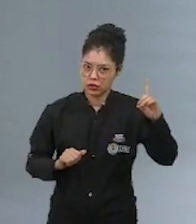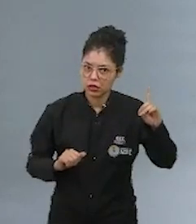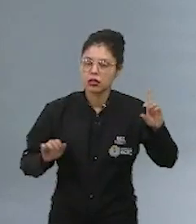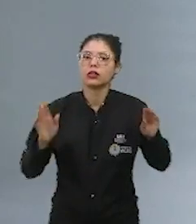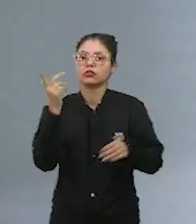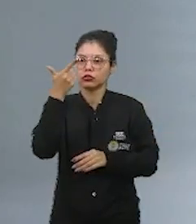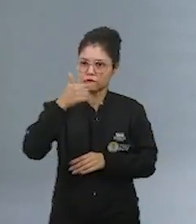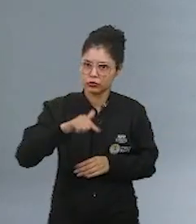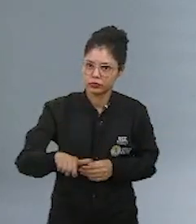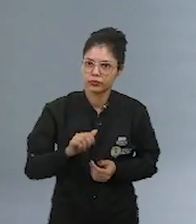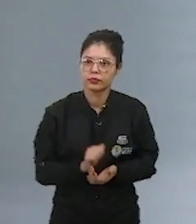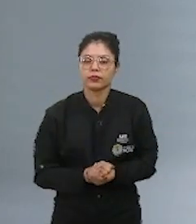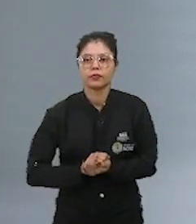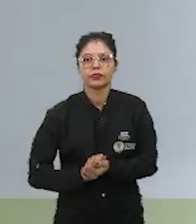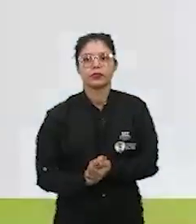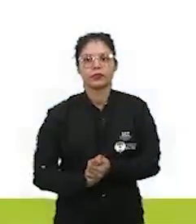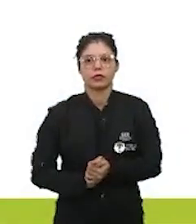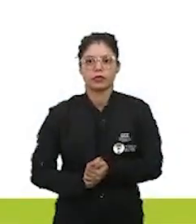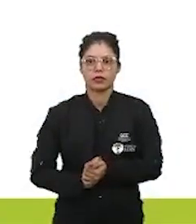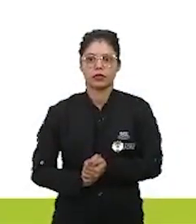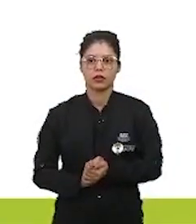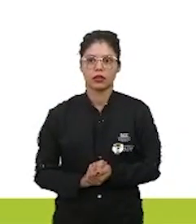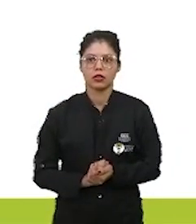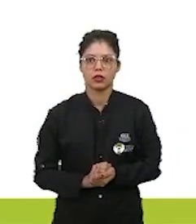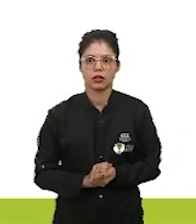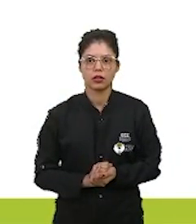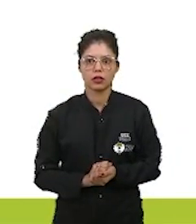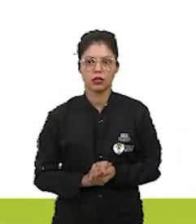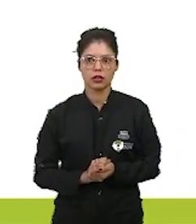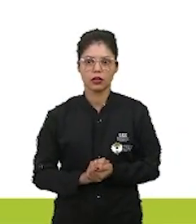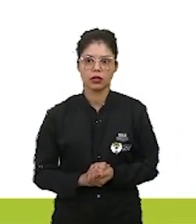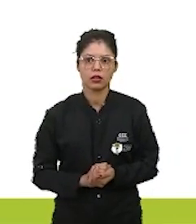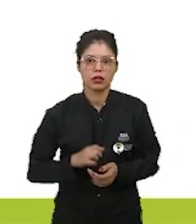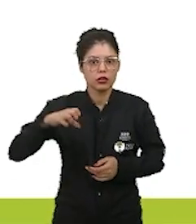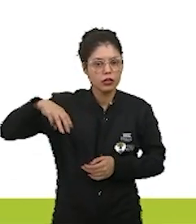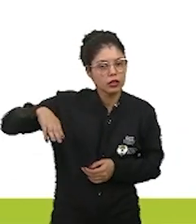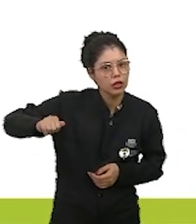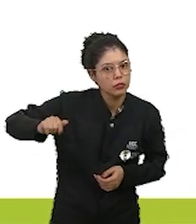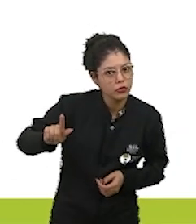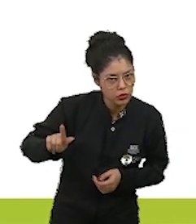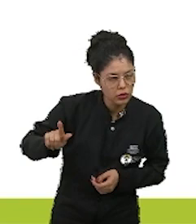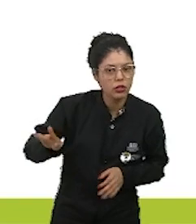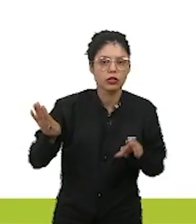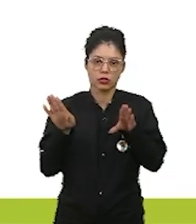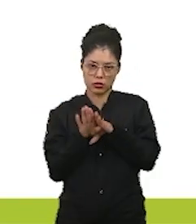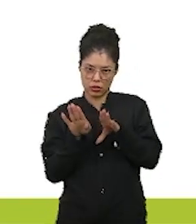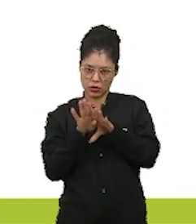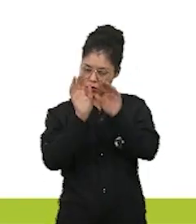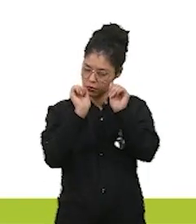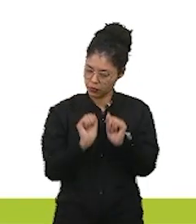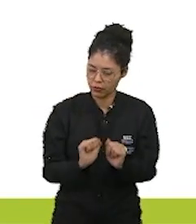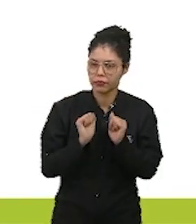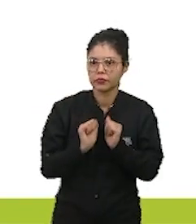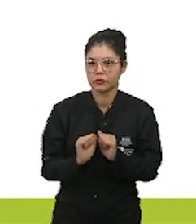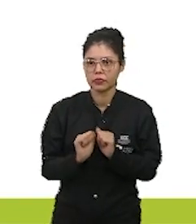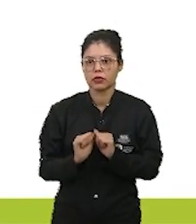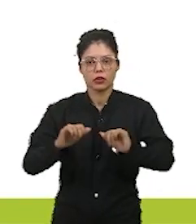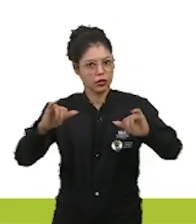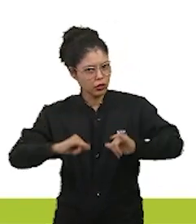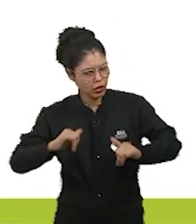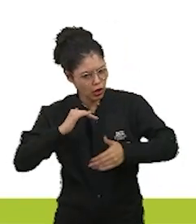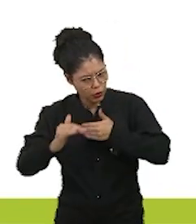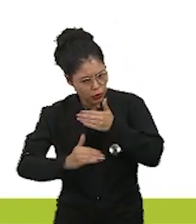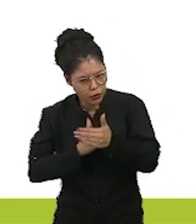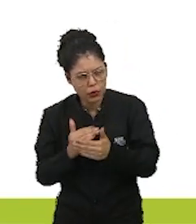novamente. Nós temos ali a questão da rocha magmática, também pode sofrer todo o